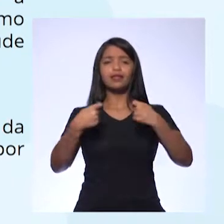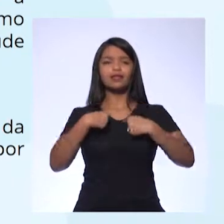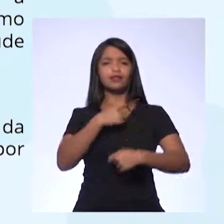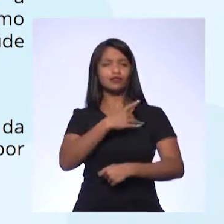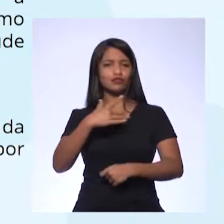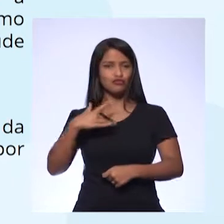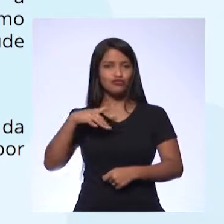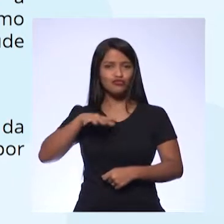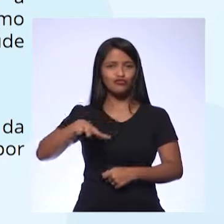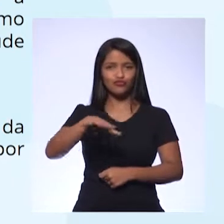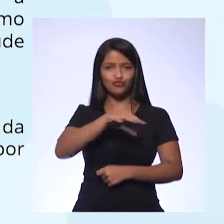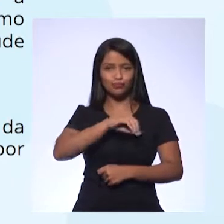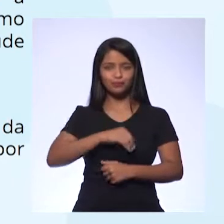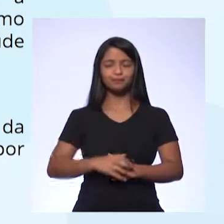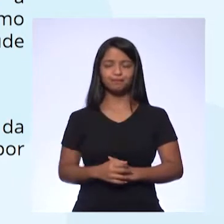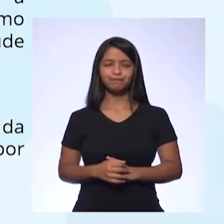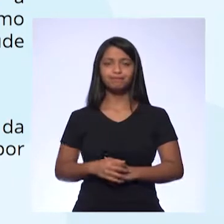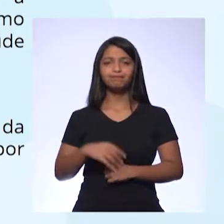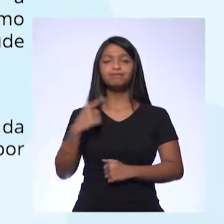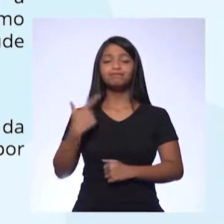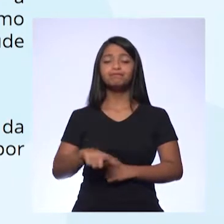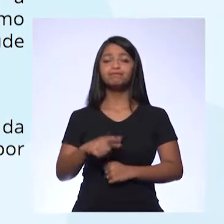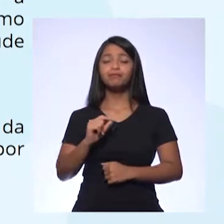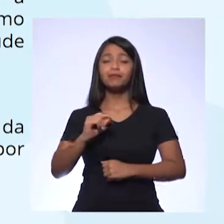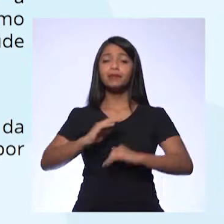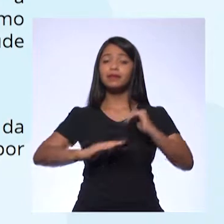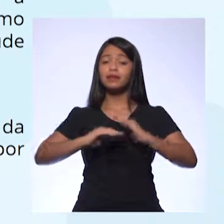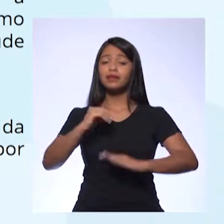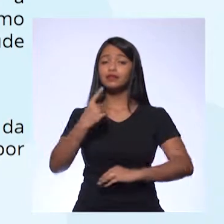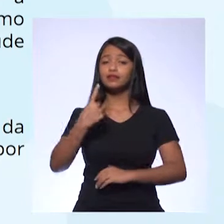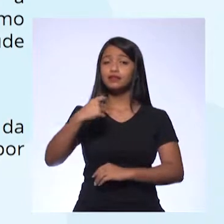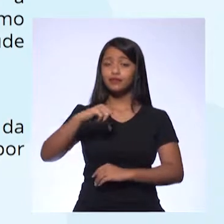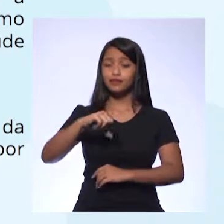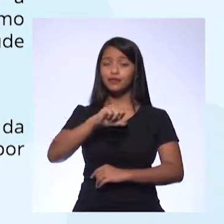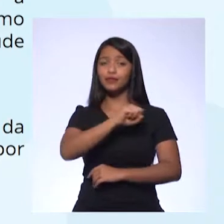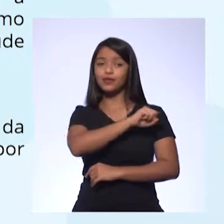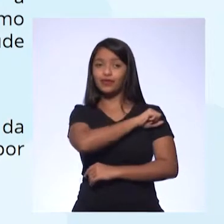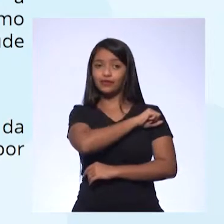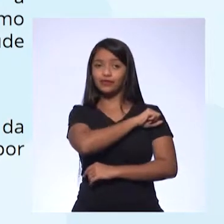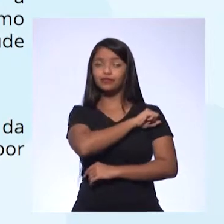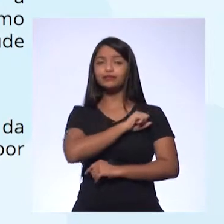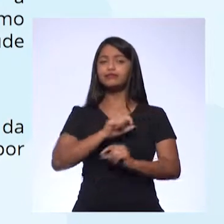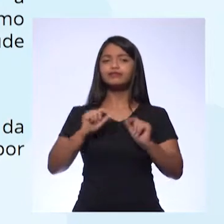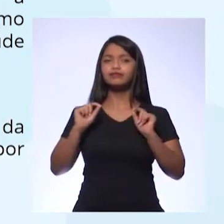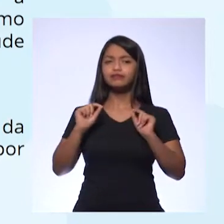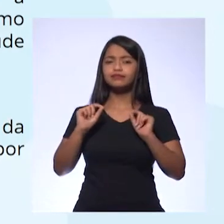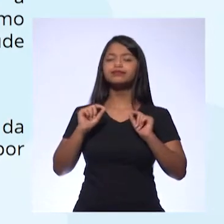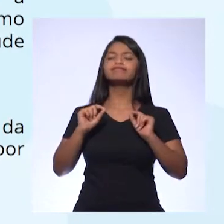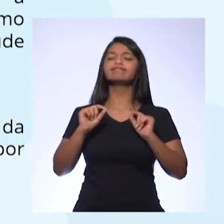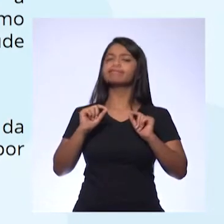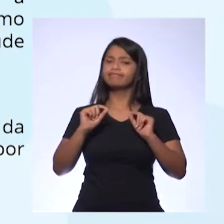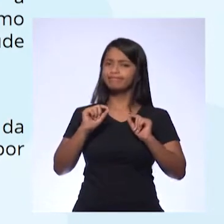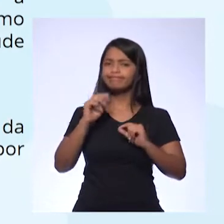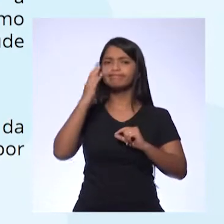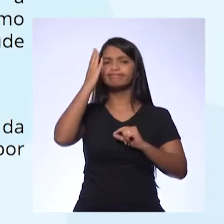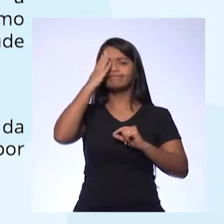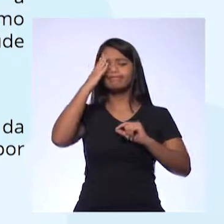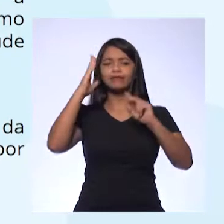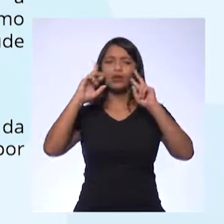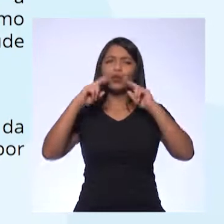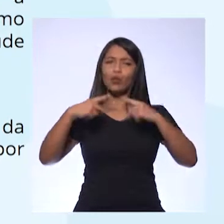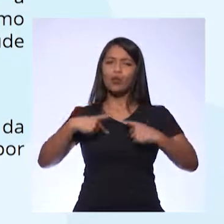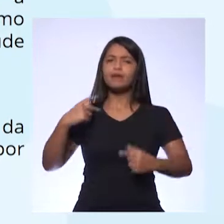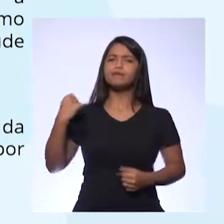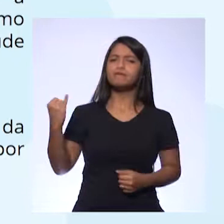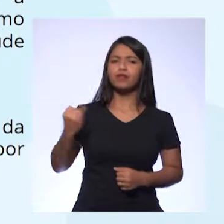pública. E também a habilidade 19 do oitavo ano, reconhecer a importância da prevenção no